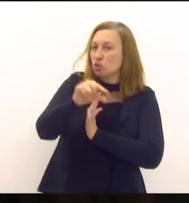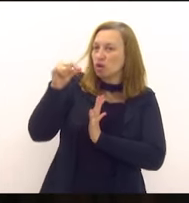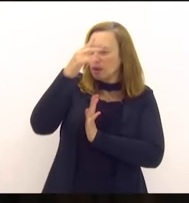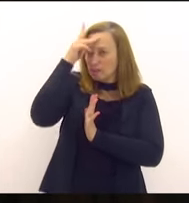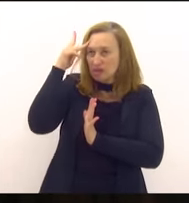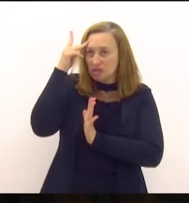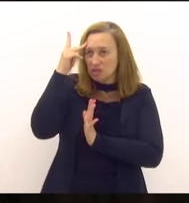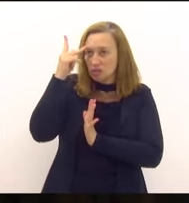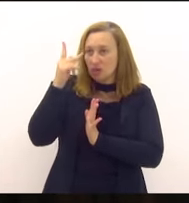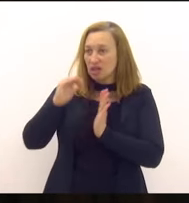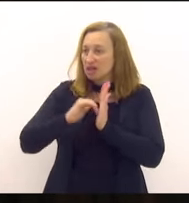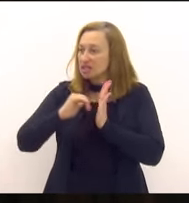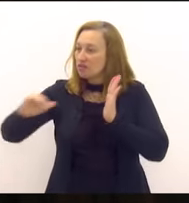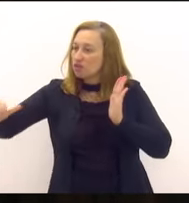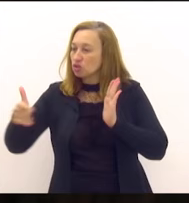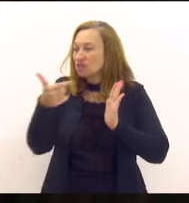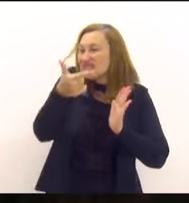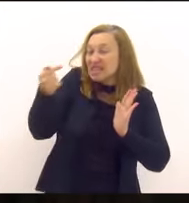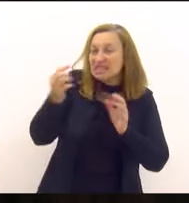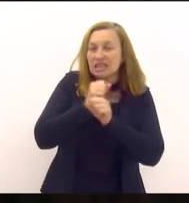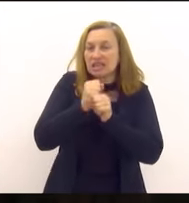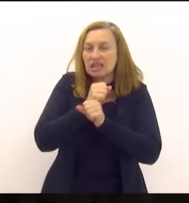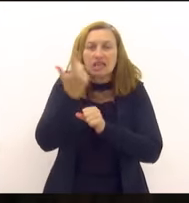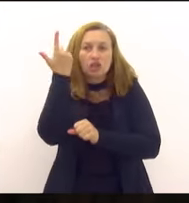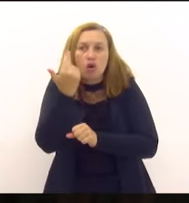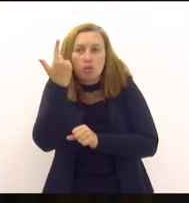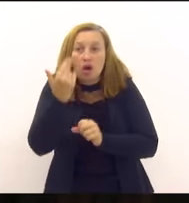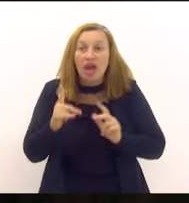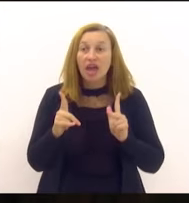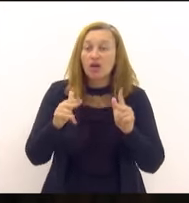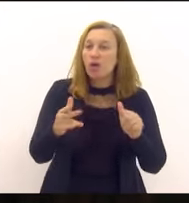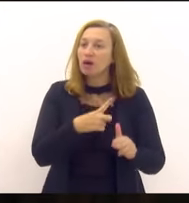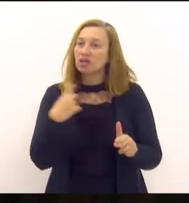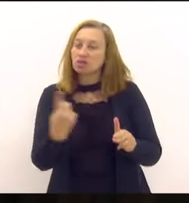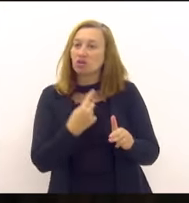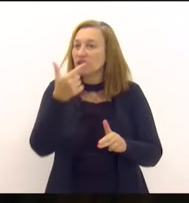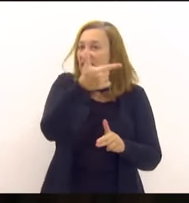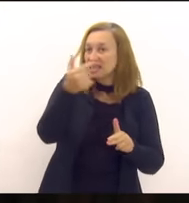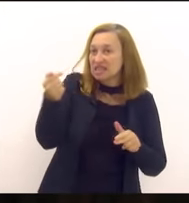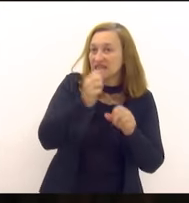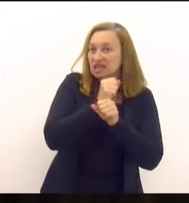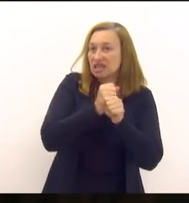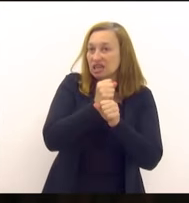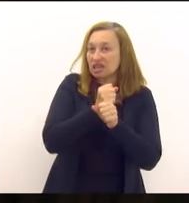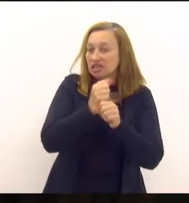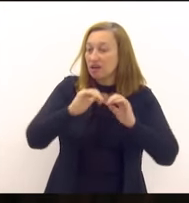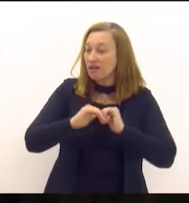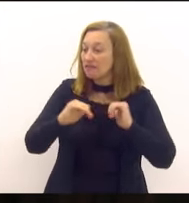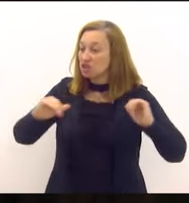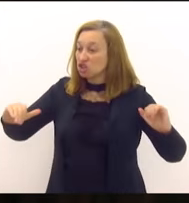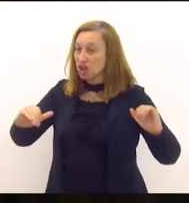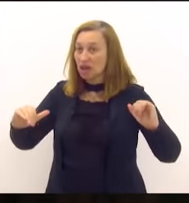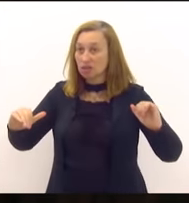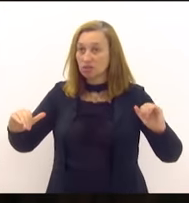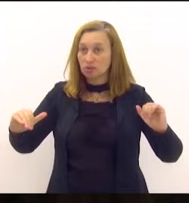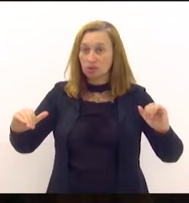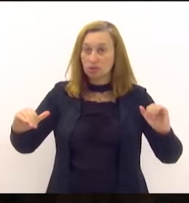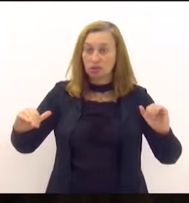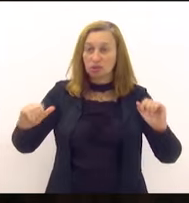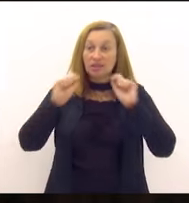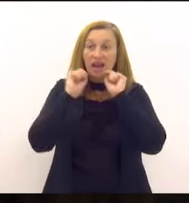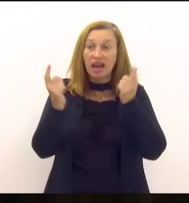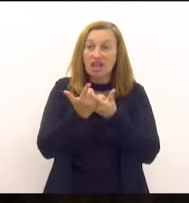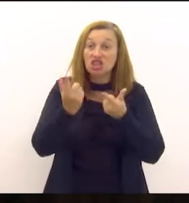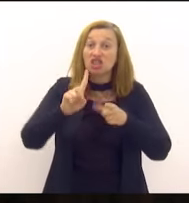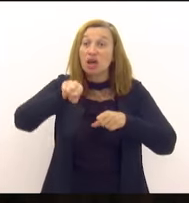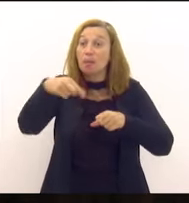fora de 17 anos é natural. É igual nós, parlamentares, a gente ficar 17 anos com a chuteira pendurada, deputado Mink, e de repente